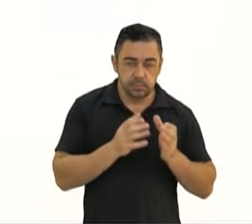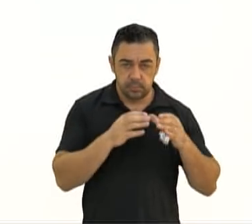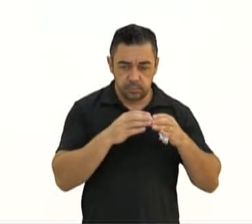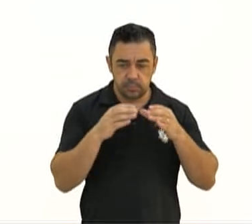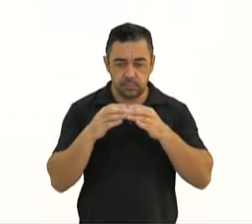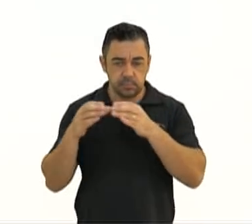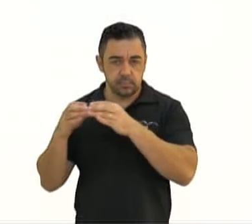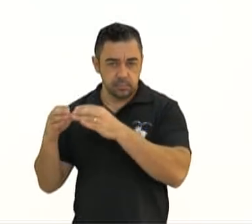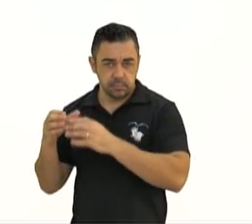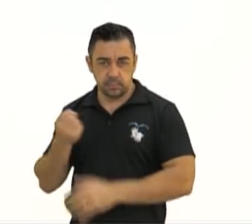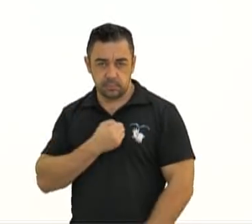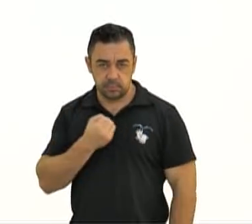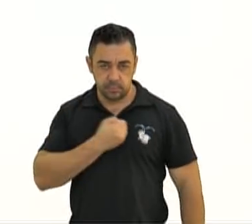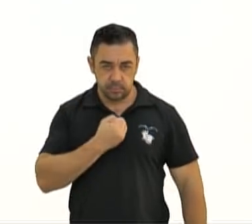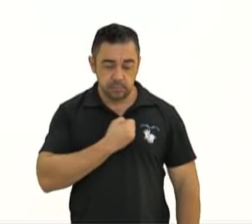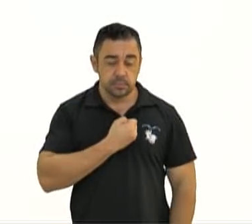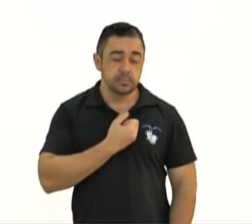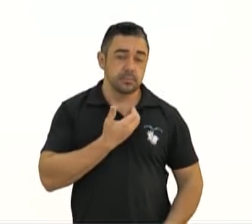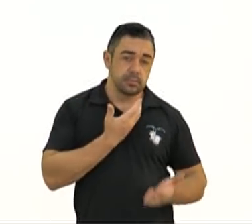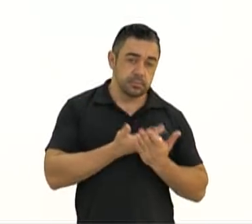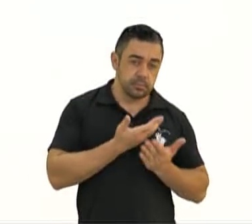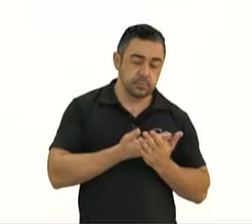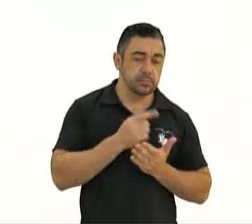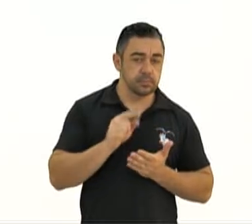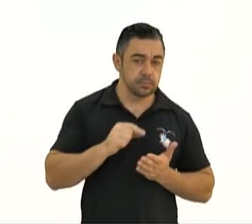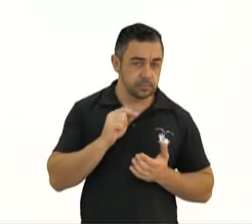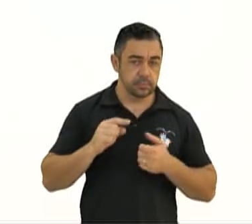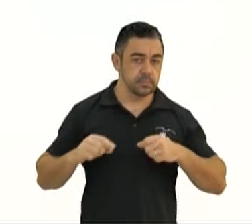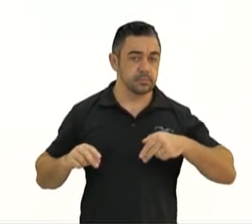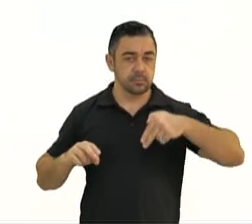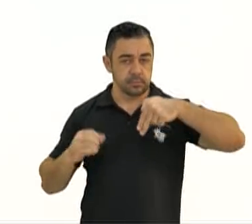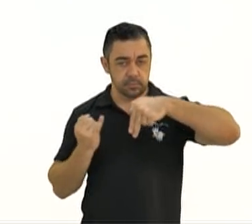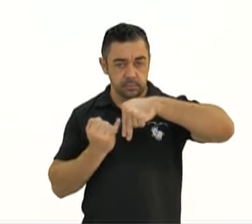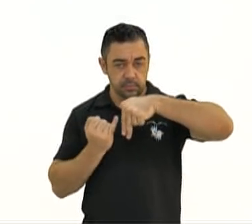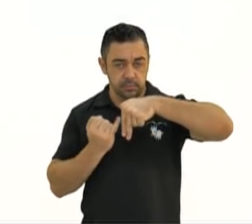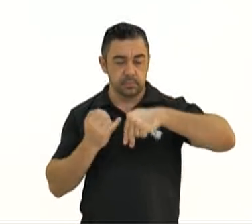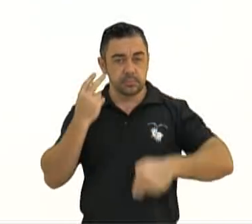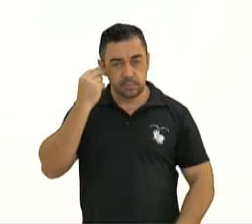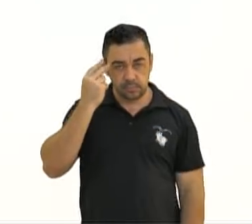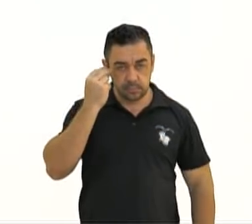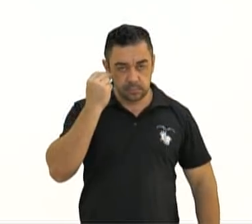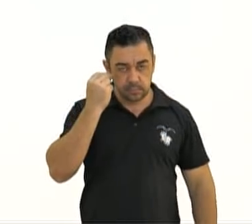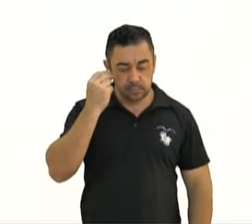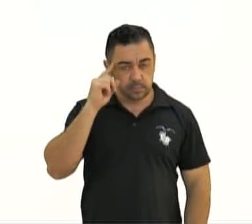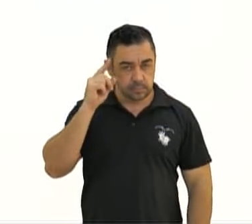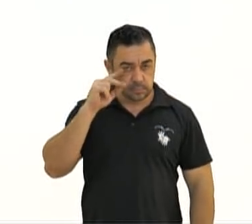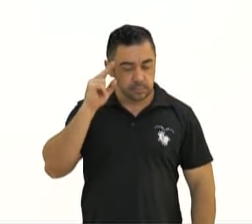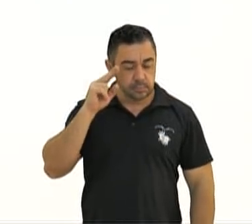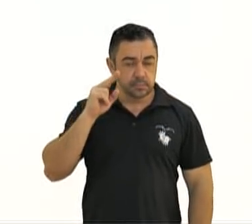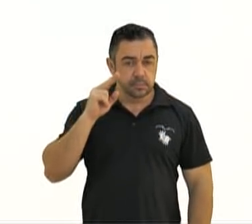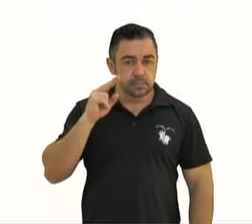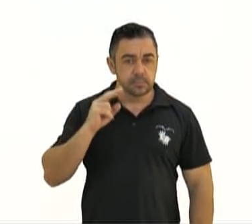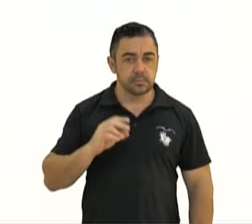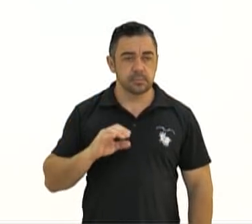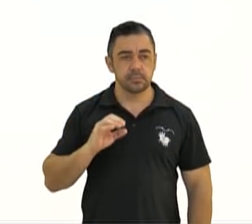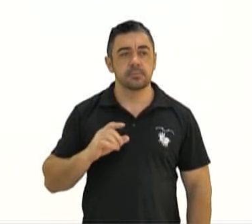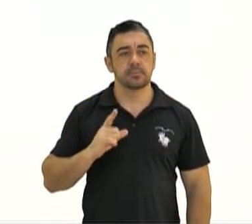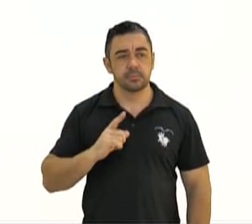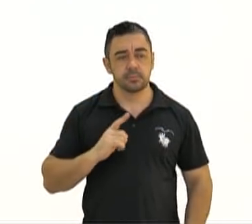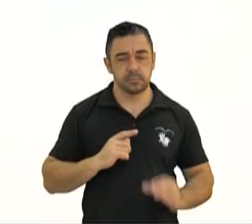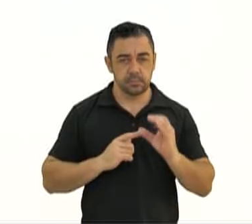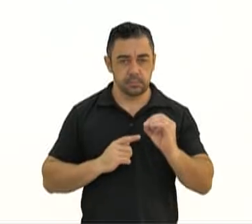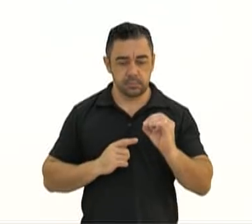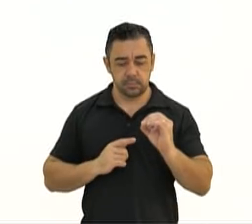conjuntos numéricos, a gente começa estudando os números naturais. Lembra quais são os números naturais? São os